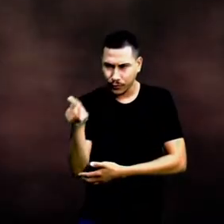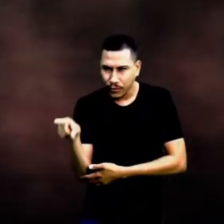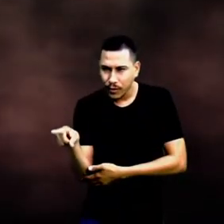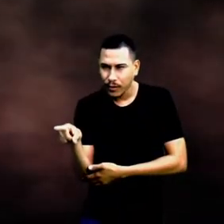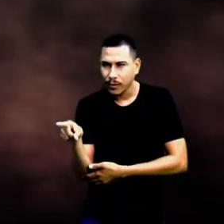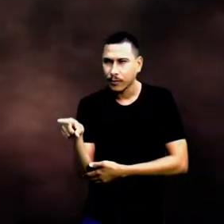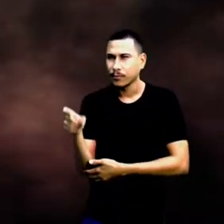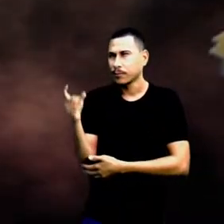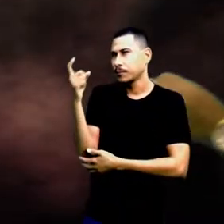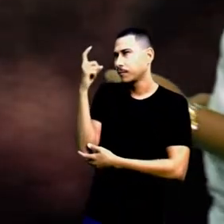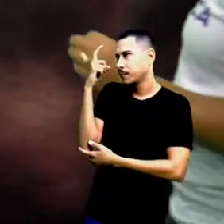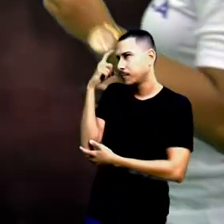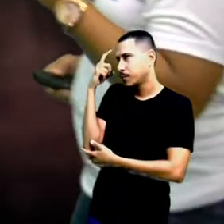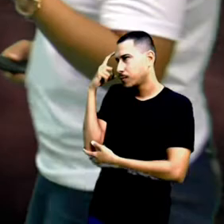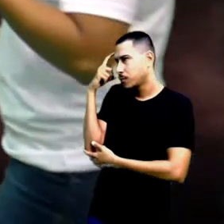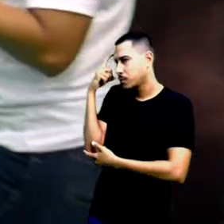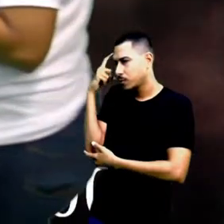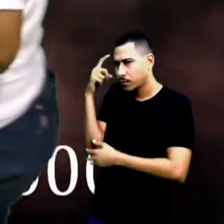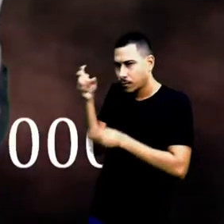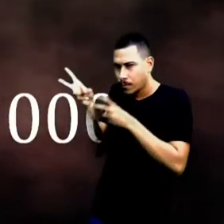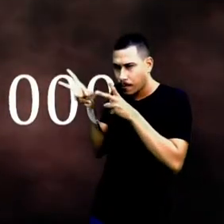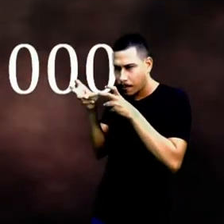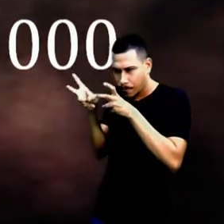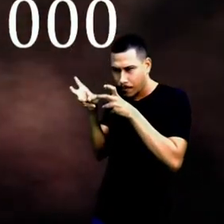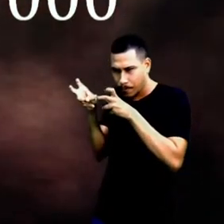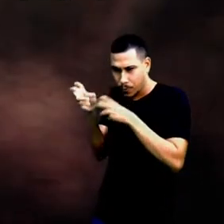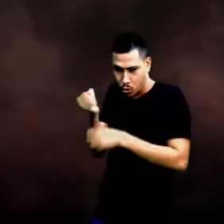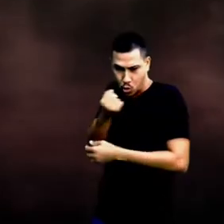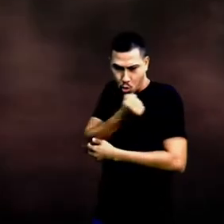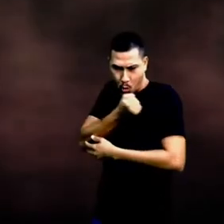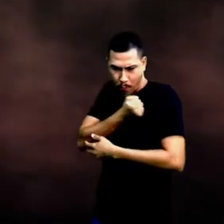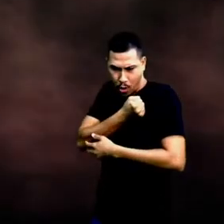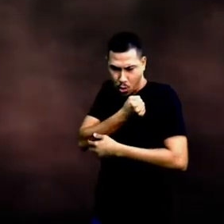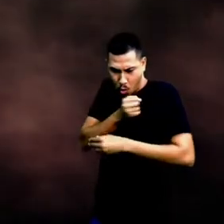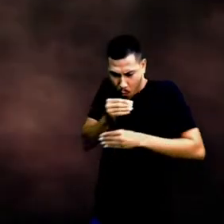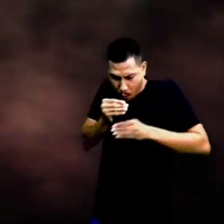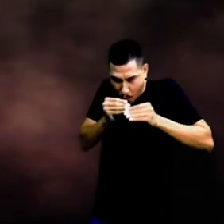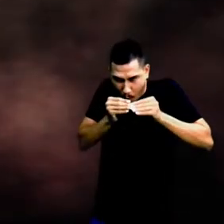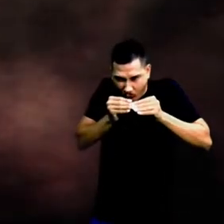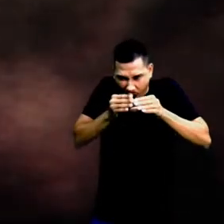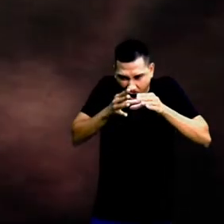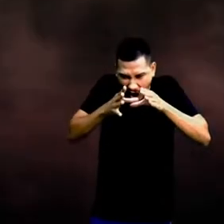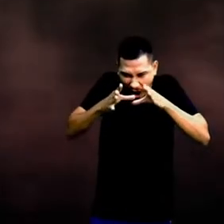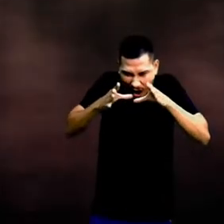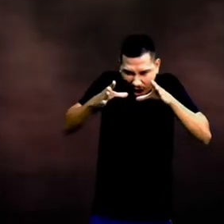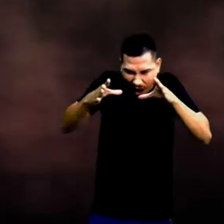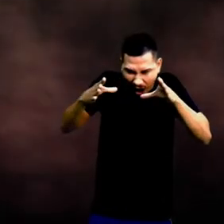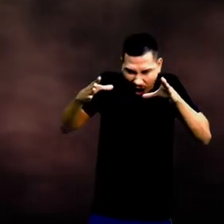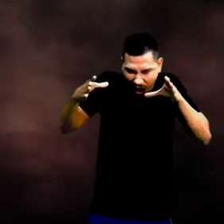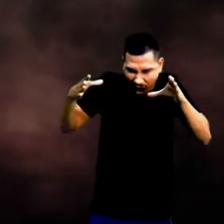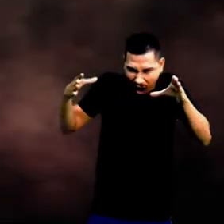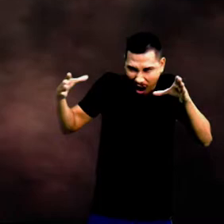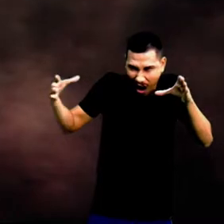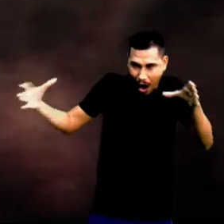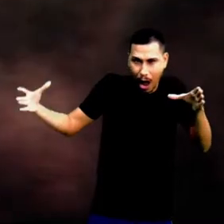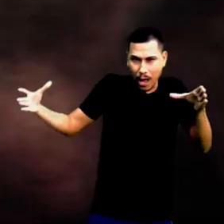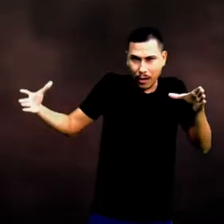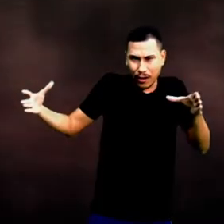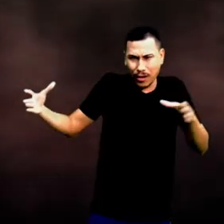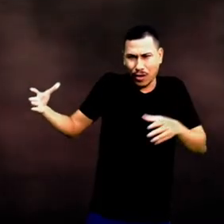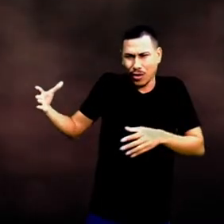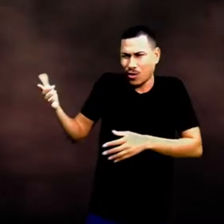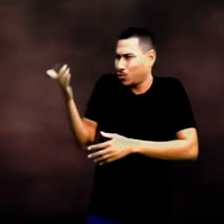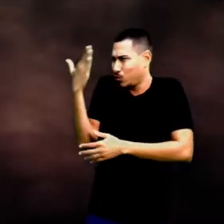deparou com números tão grandes, mas tão grandes, que não consegue nem ler